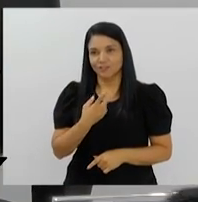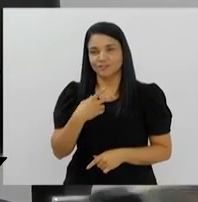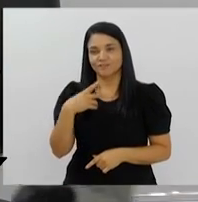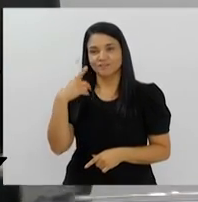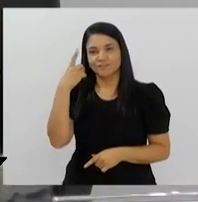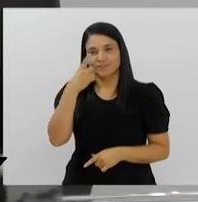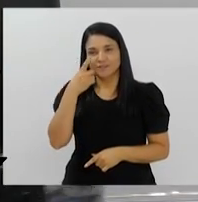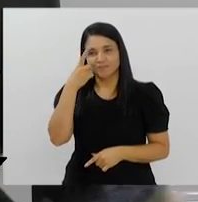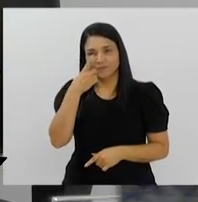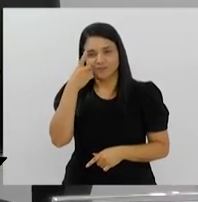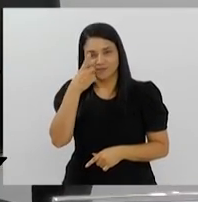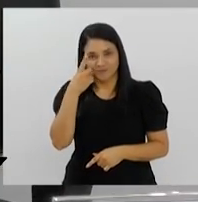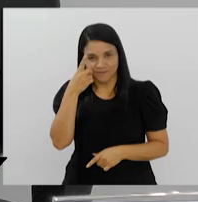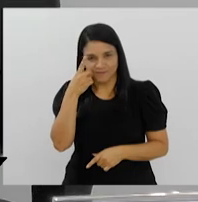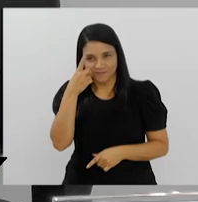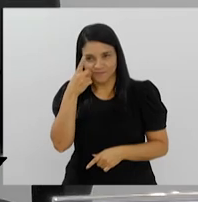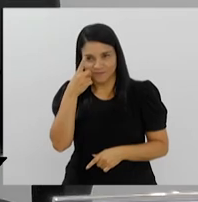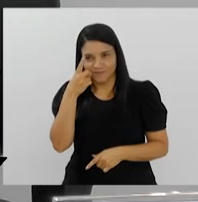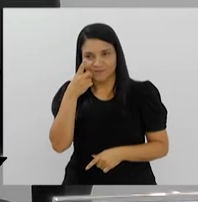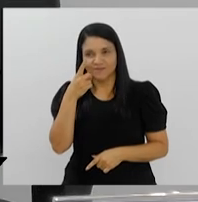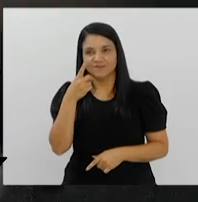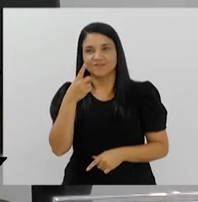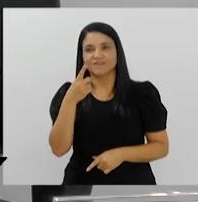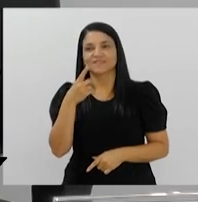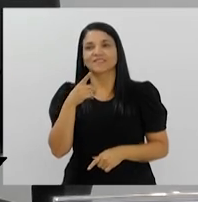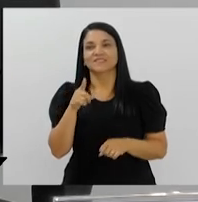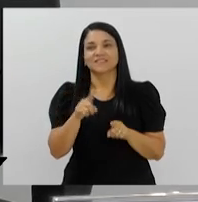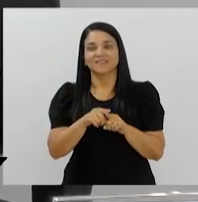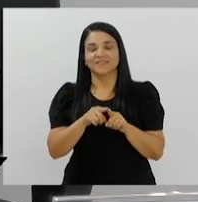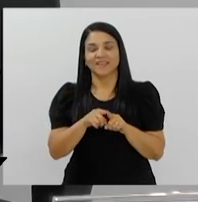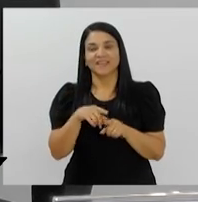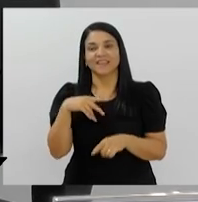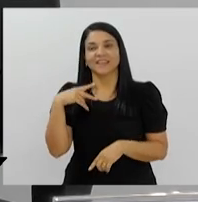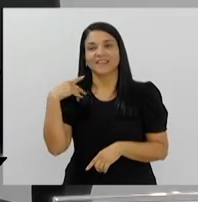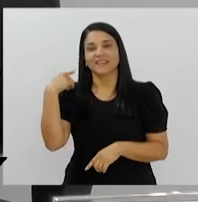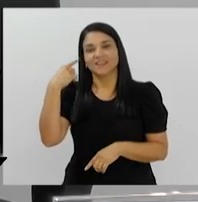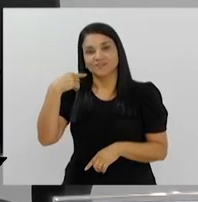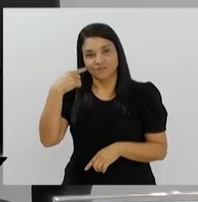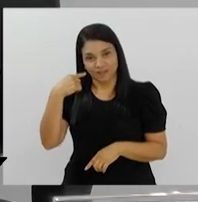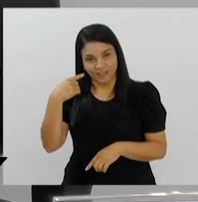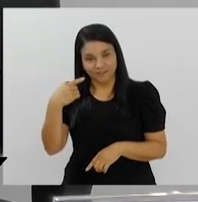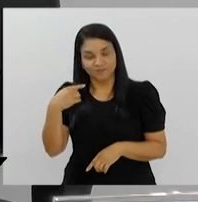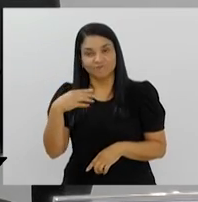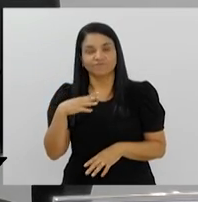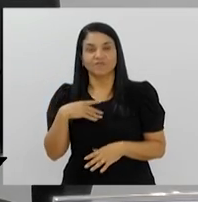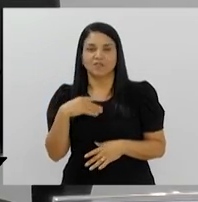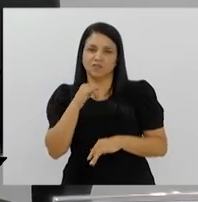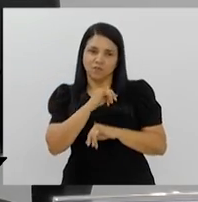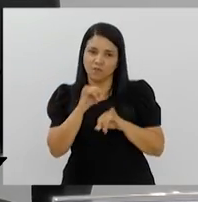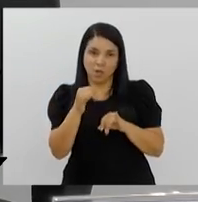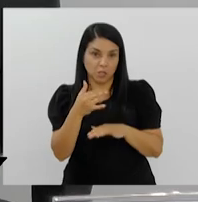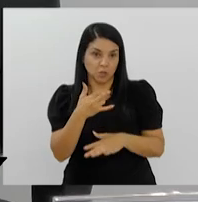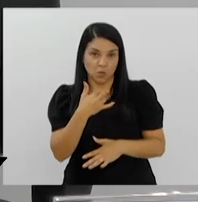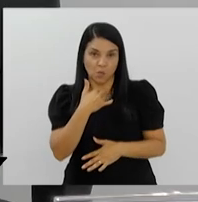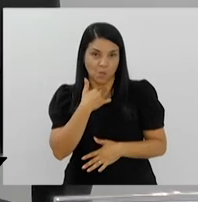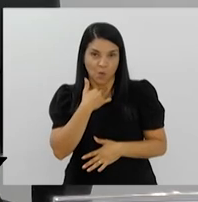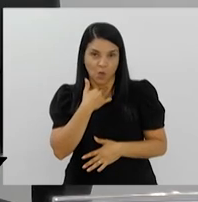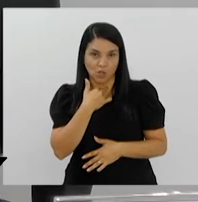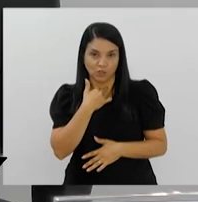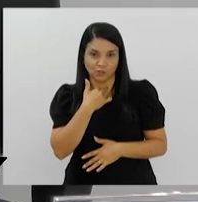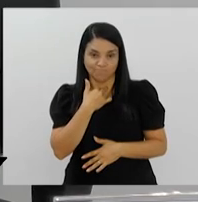também legalistas e advogados né Eh a gente diz que ninguém Pode alegar